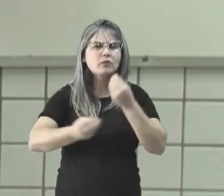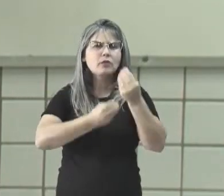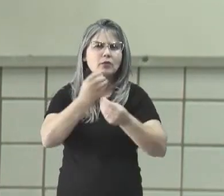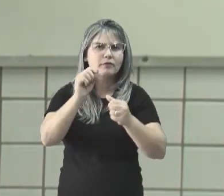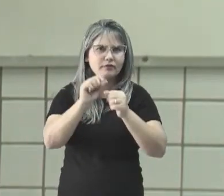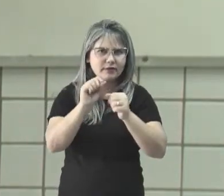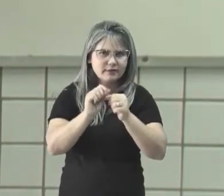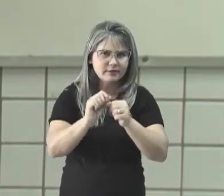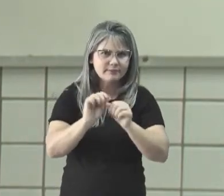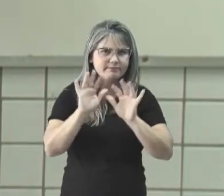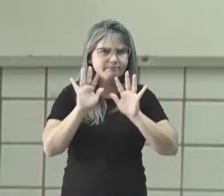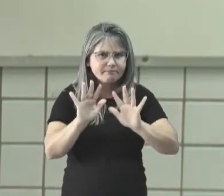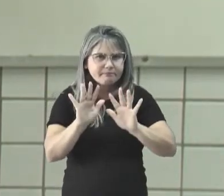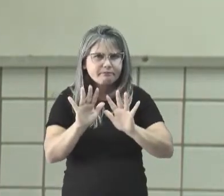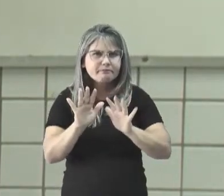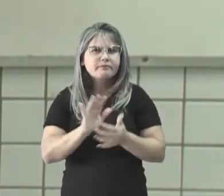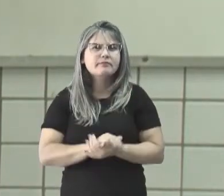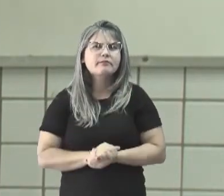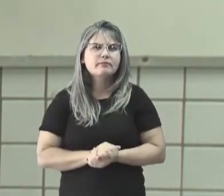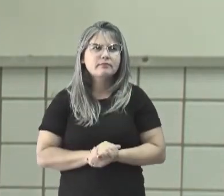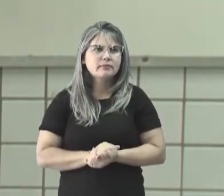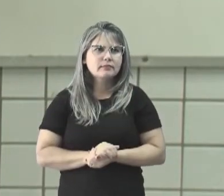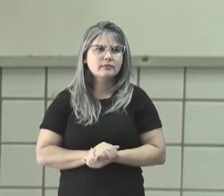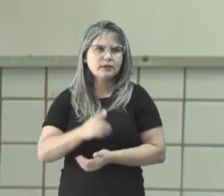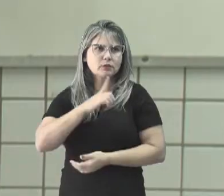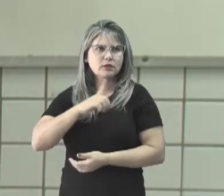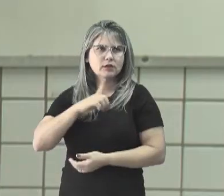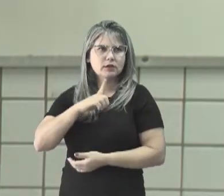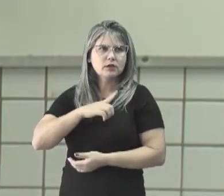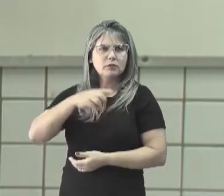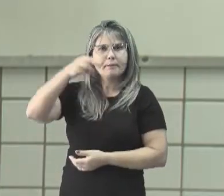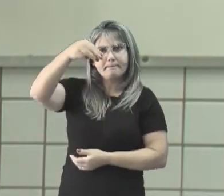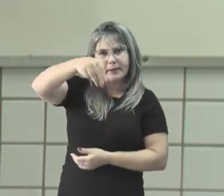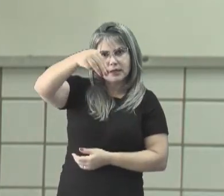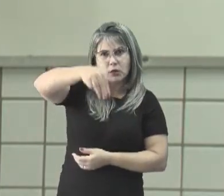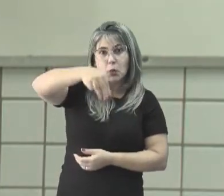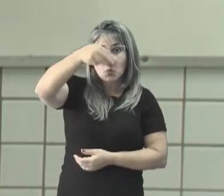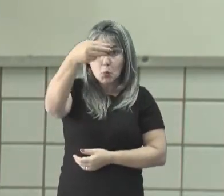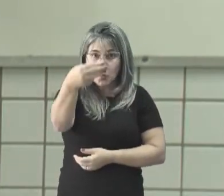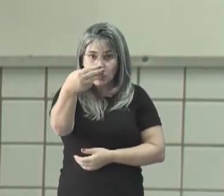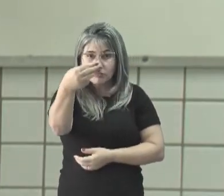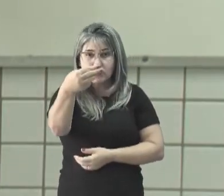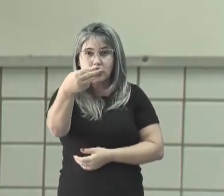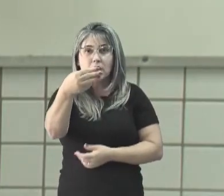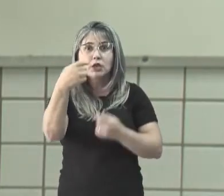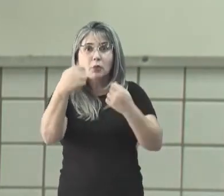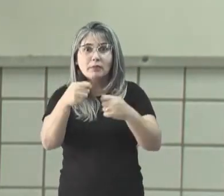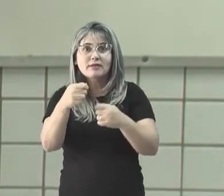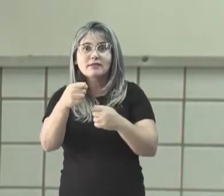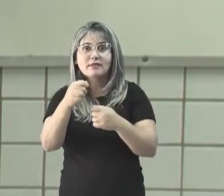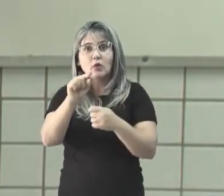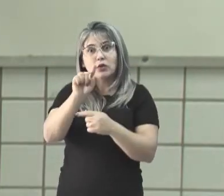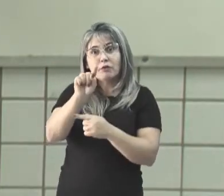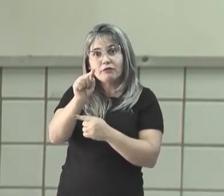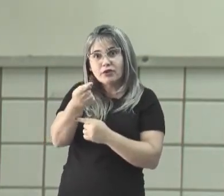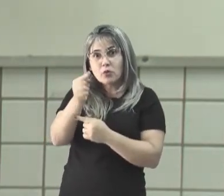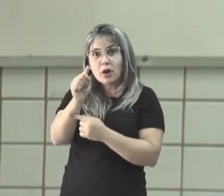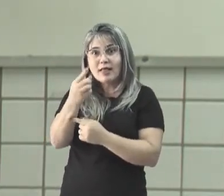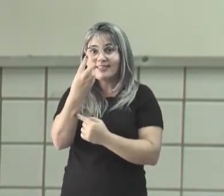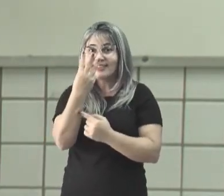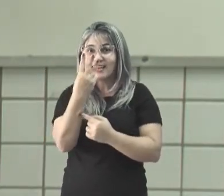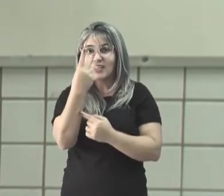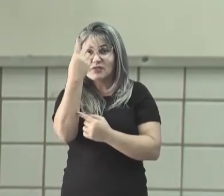aqui. Como é metro cúbico, então o expoente 3, eu vou ter que deslocar a minha vírgula 3 casas para